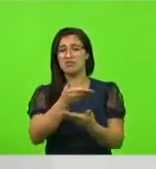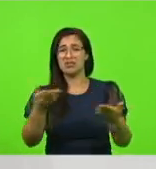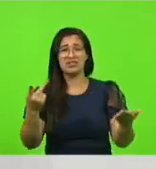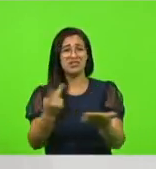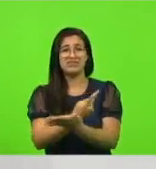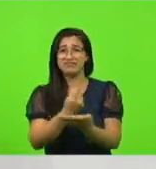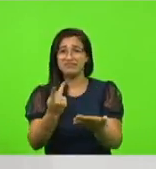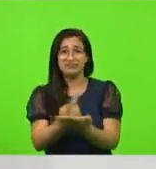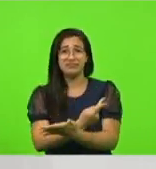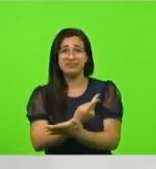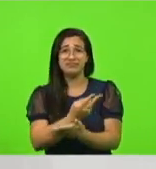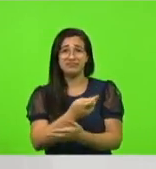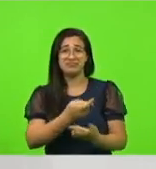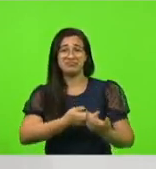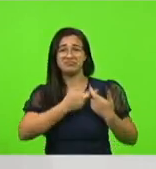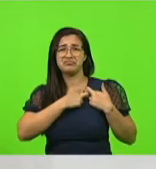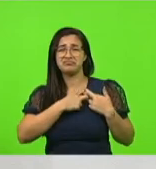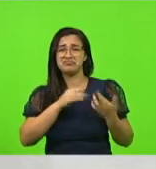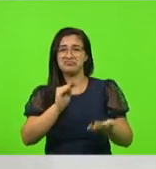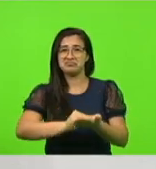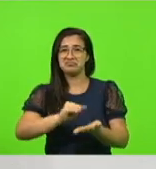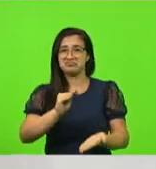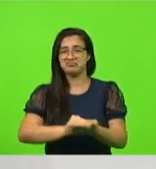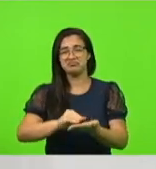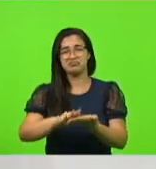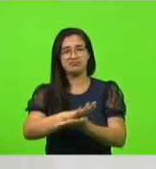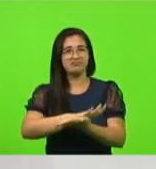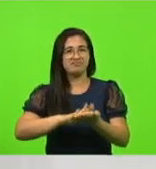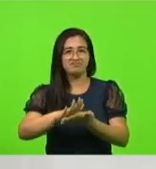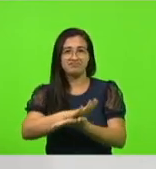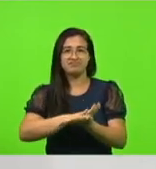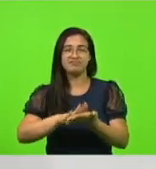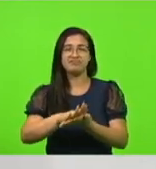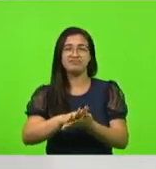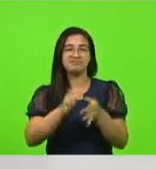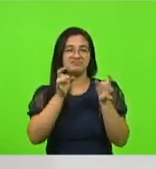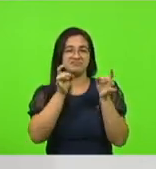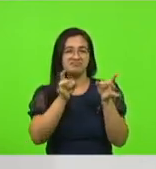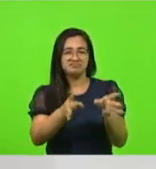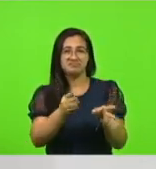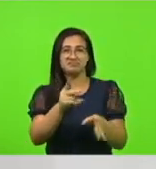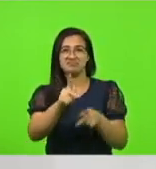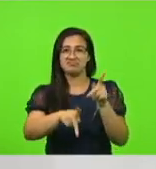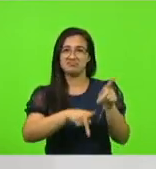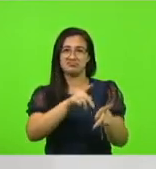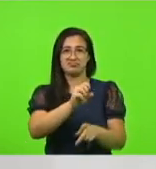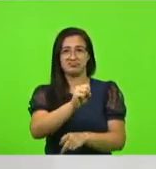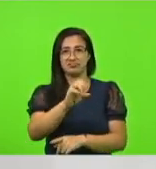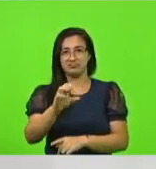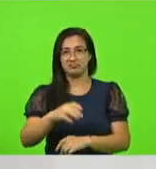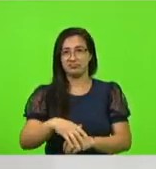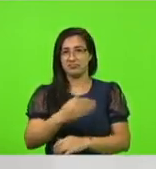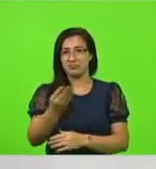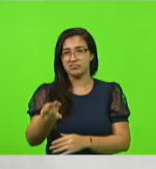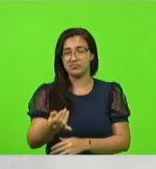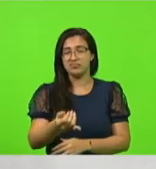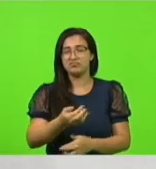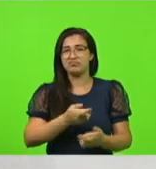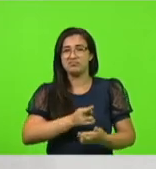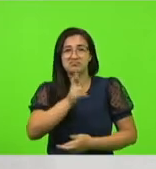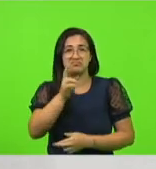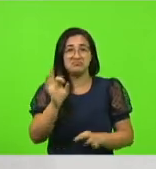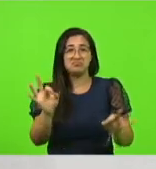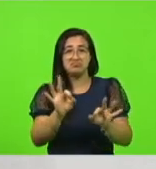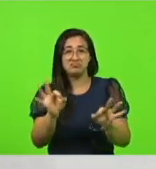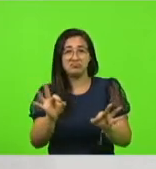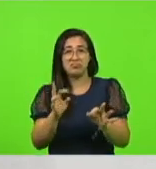são irresponsáveis, é um descaso com os catarinenses. Vocês são irresponsáveis, desumanos e com